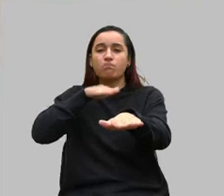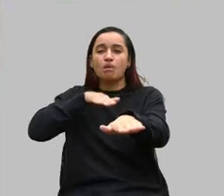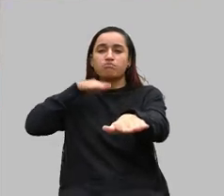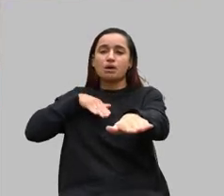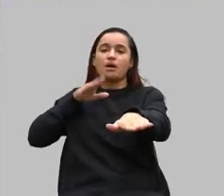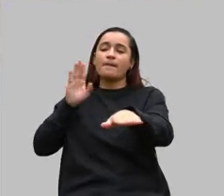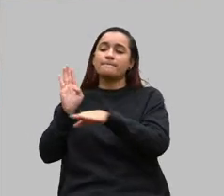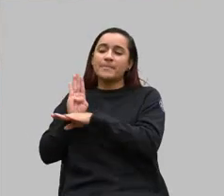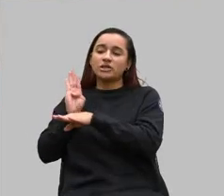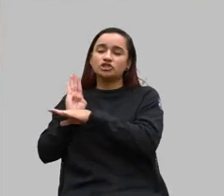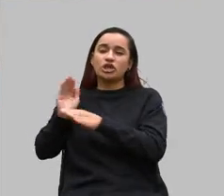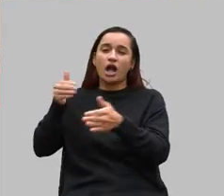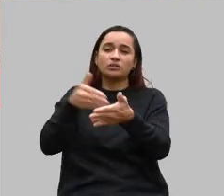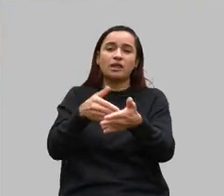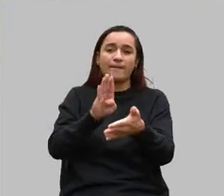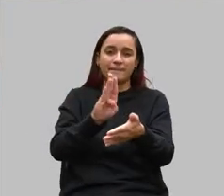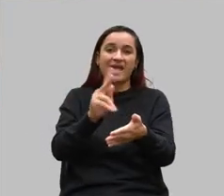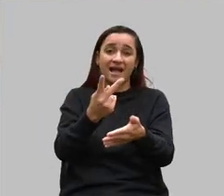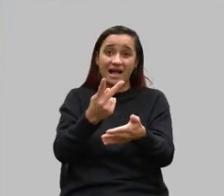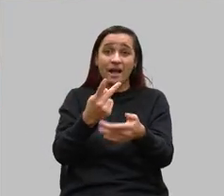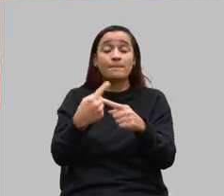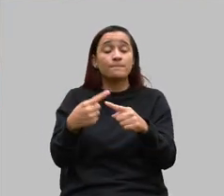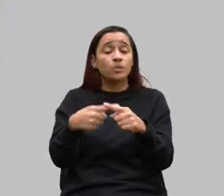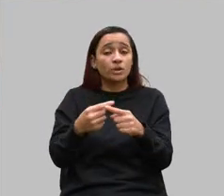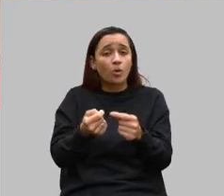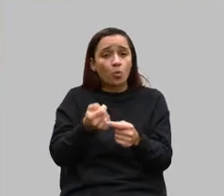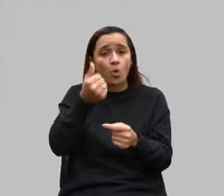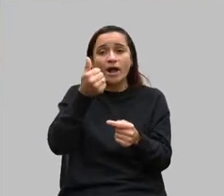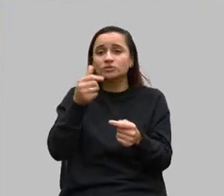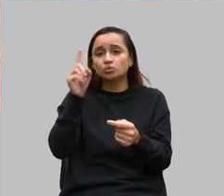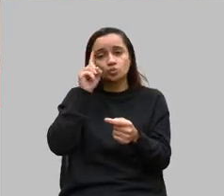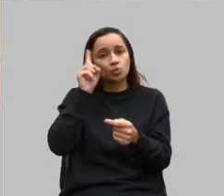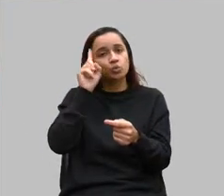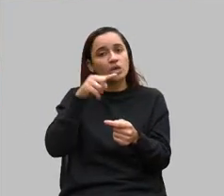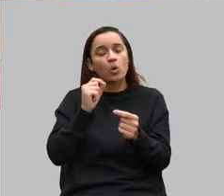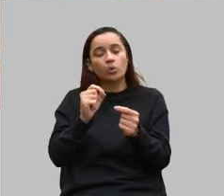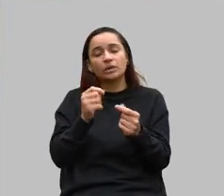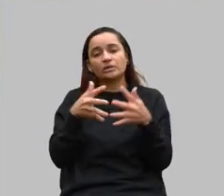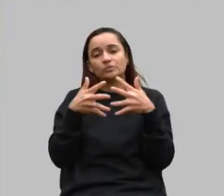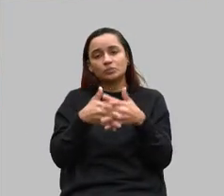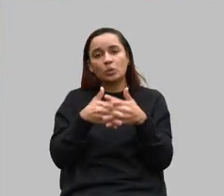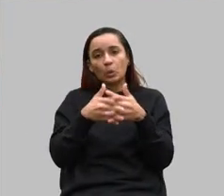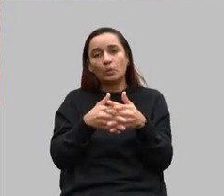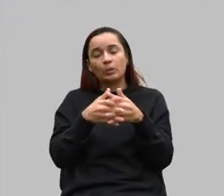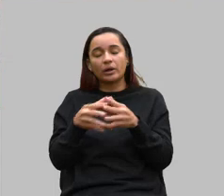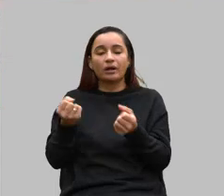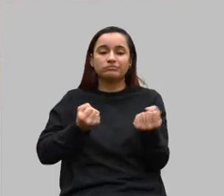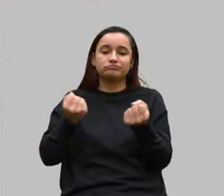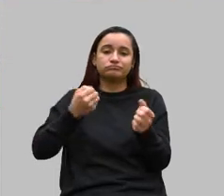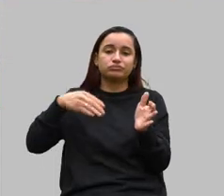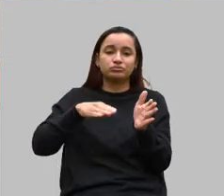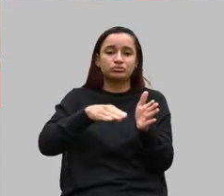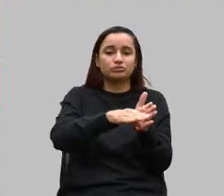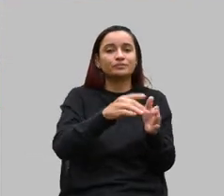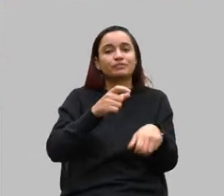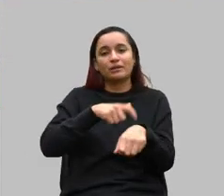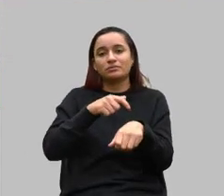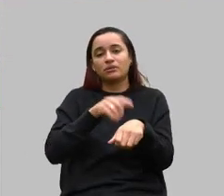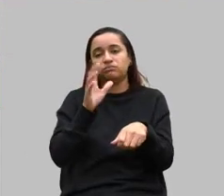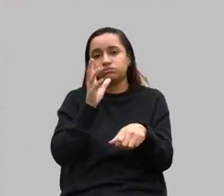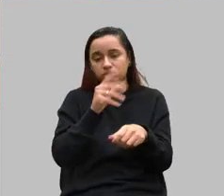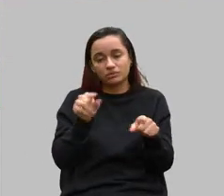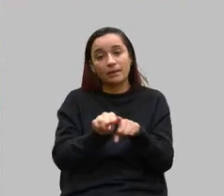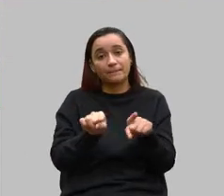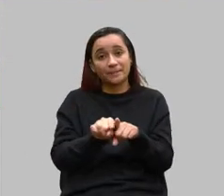Belo Horizonte que praticamente impede o deslocamento de passageiros a um custo razoável e a um tempo razoável Então